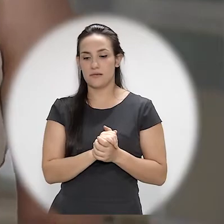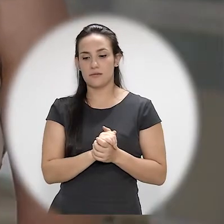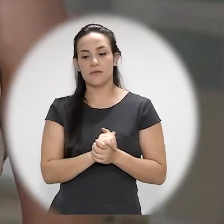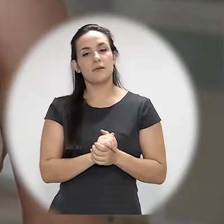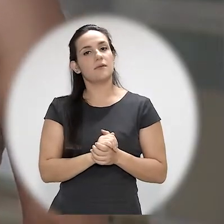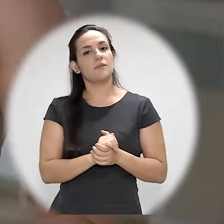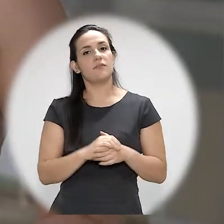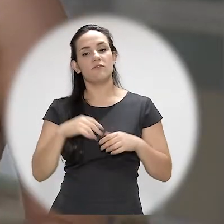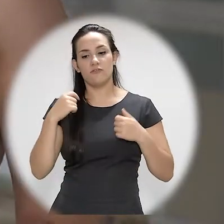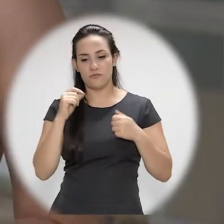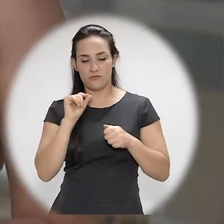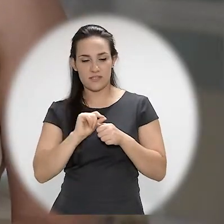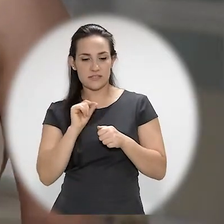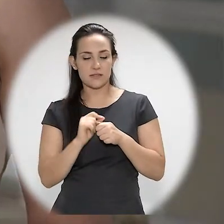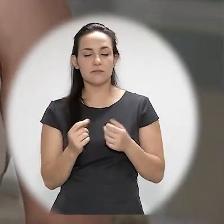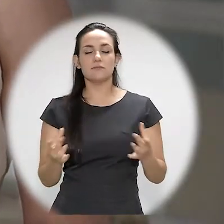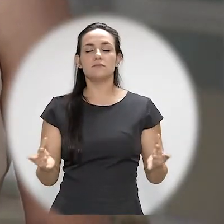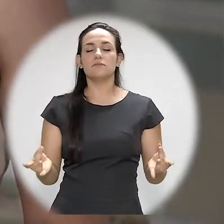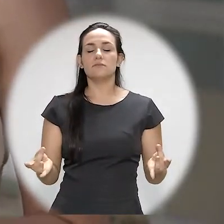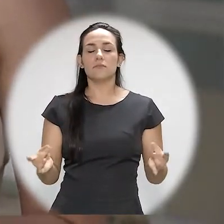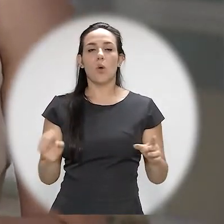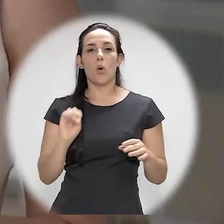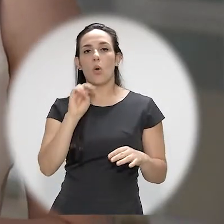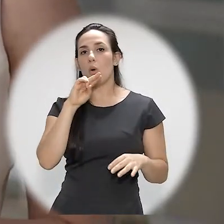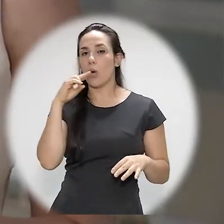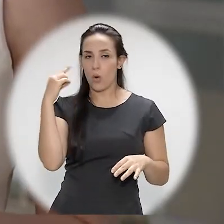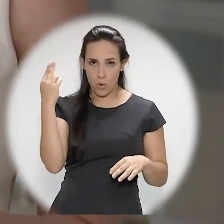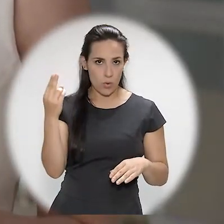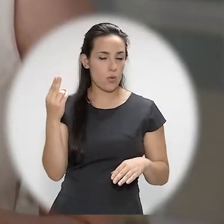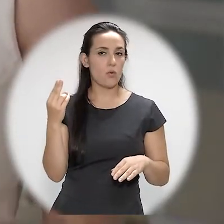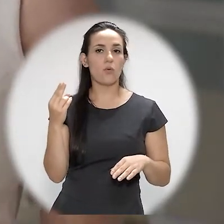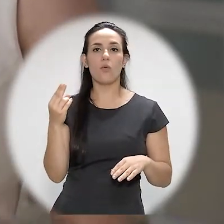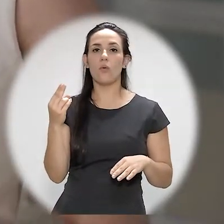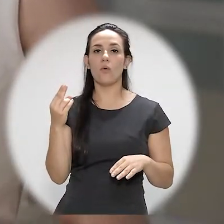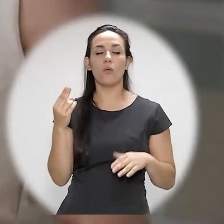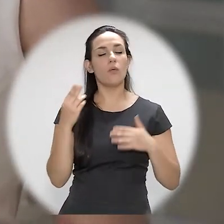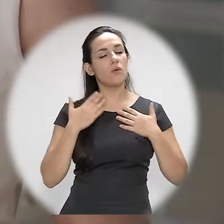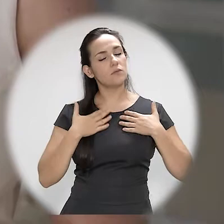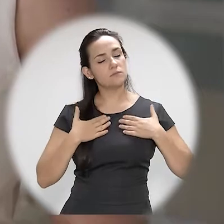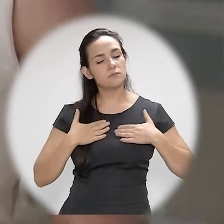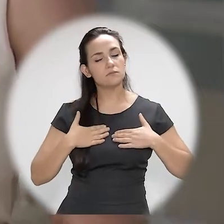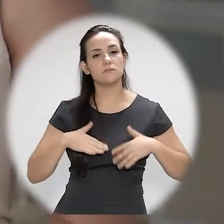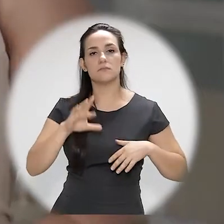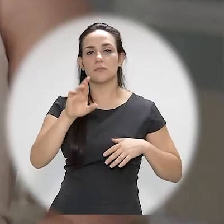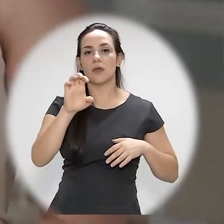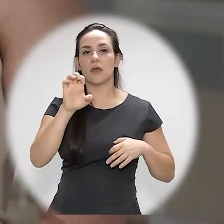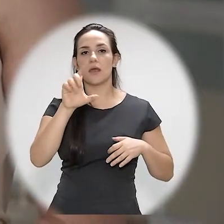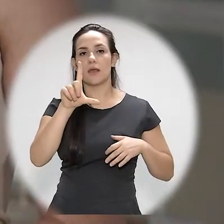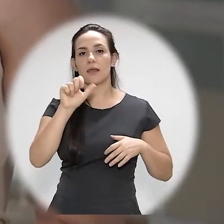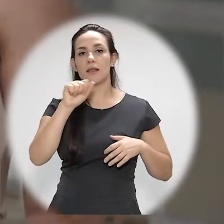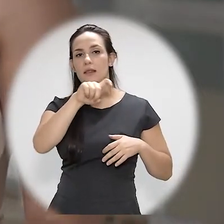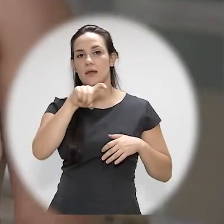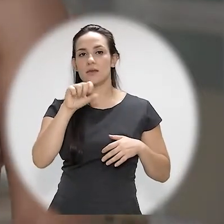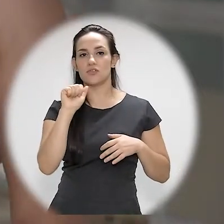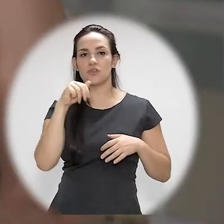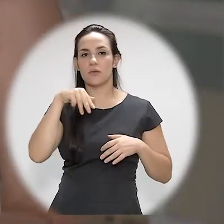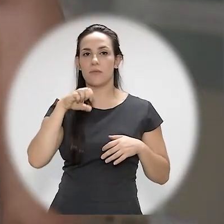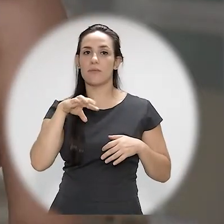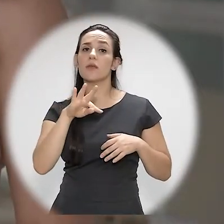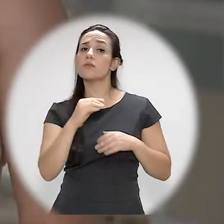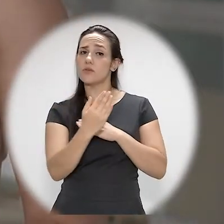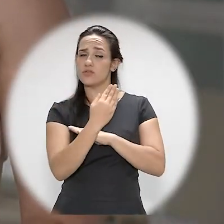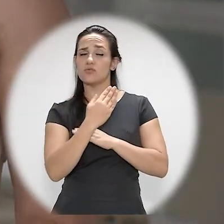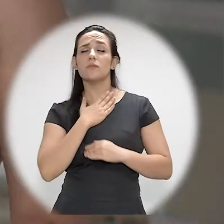de meditação, de fazer práticas de relaxamento, que tudo isso a gente consegue pegar na internet de graça. E isso